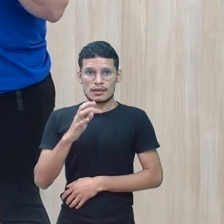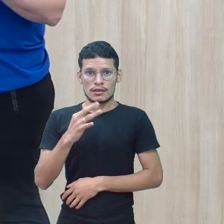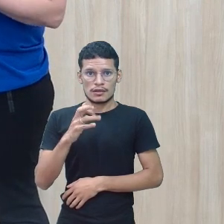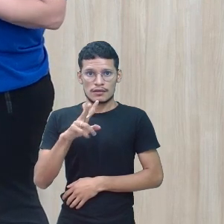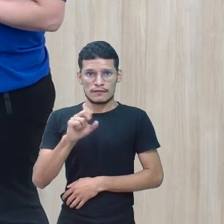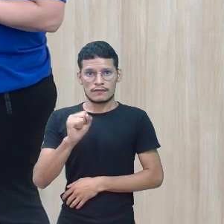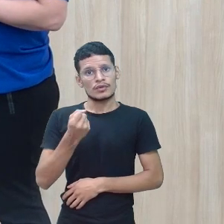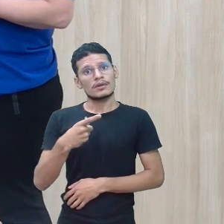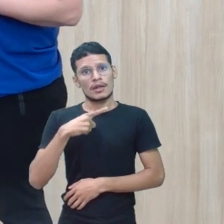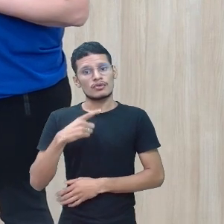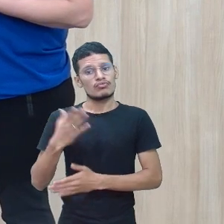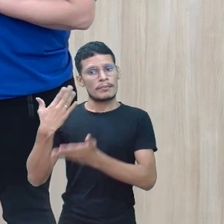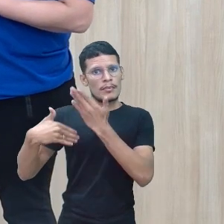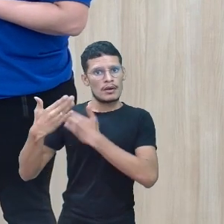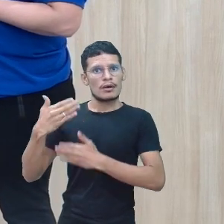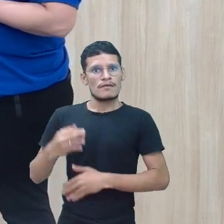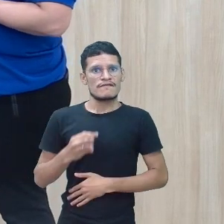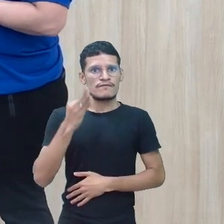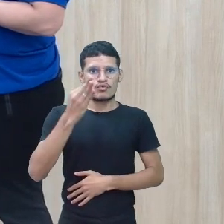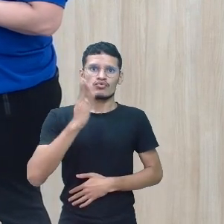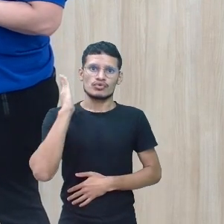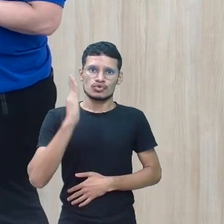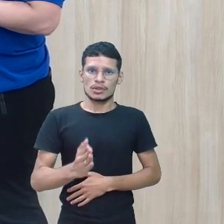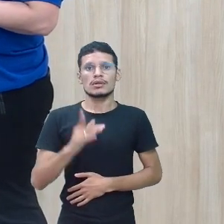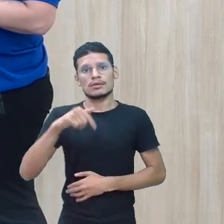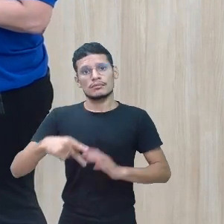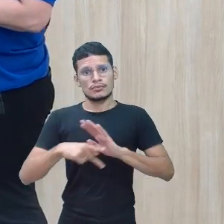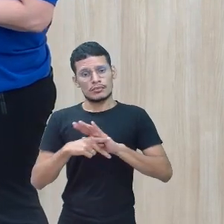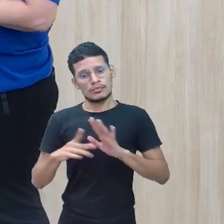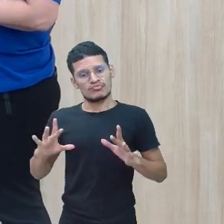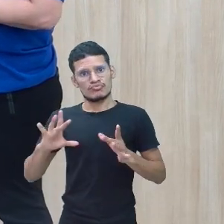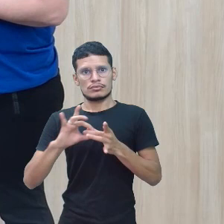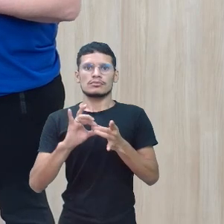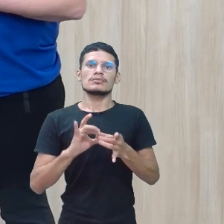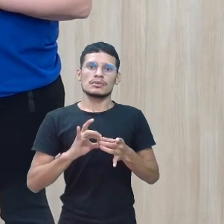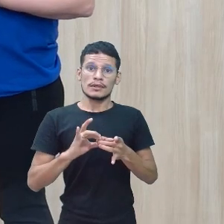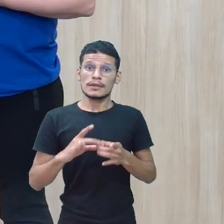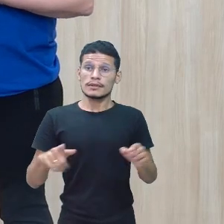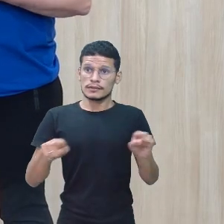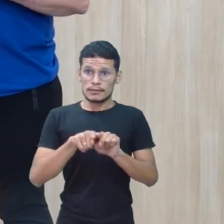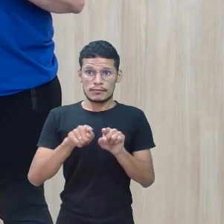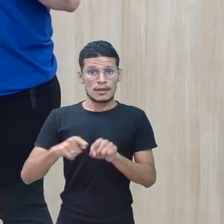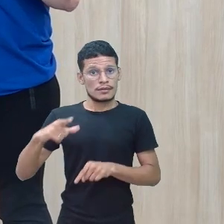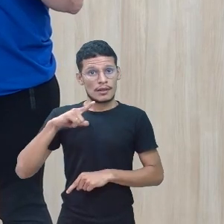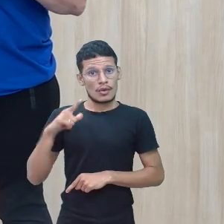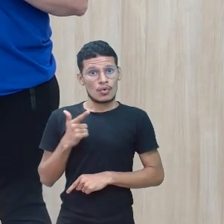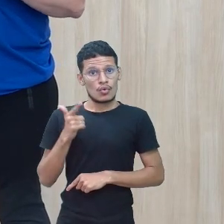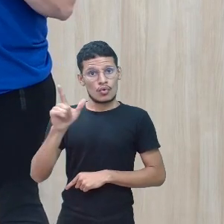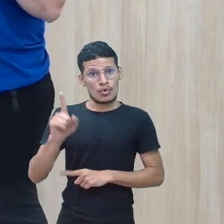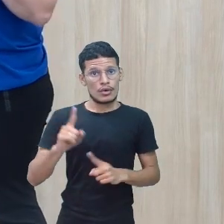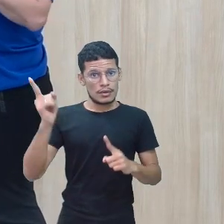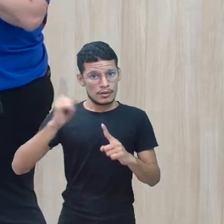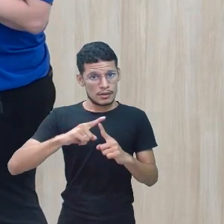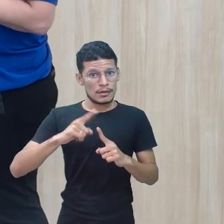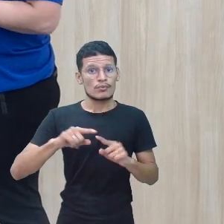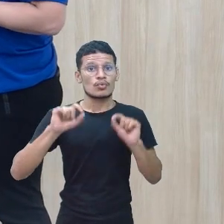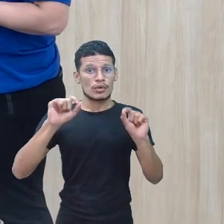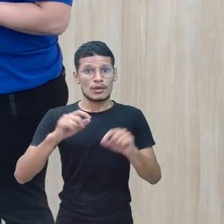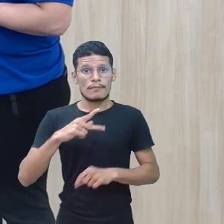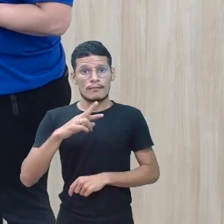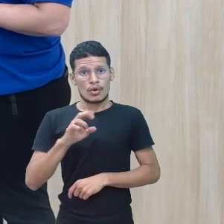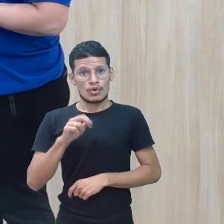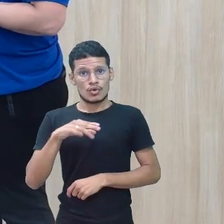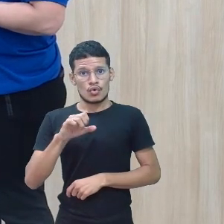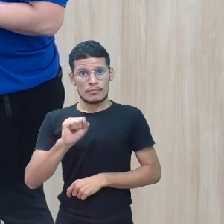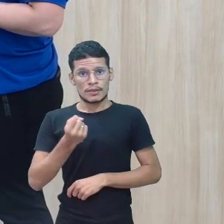e no futuro, dentro das orações, sendo expressões conectoras. Nós temos aqueles pronomes